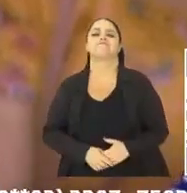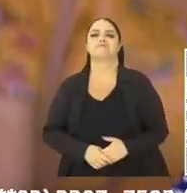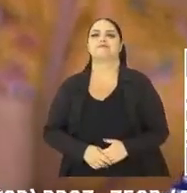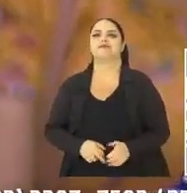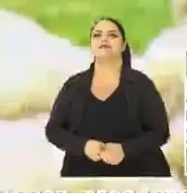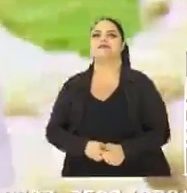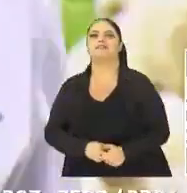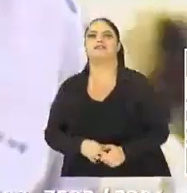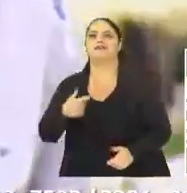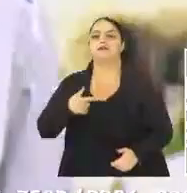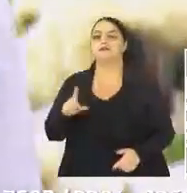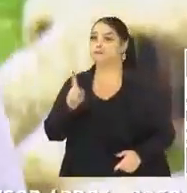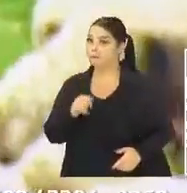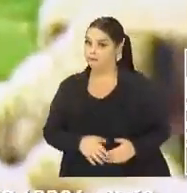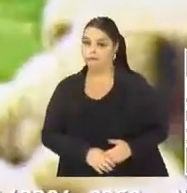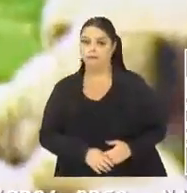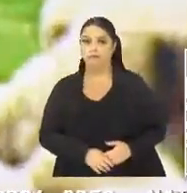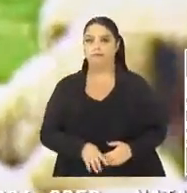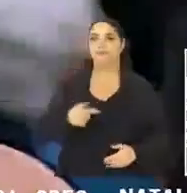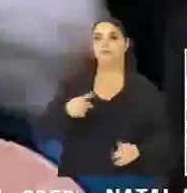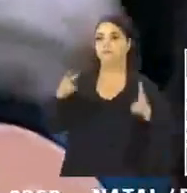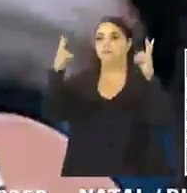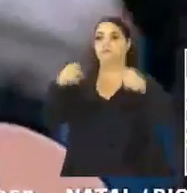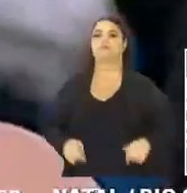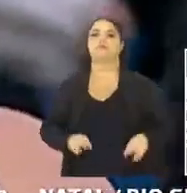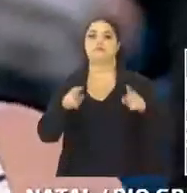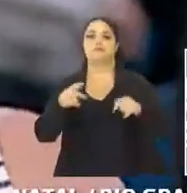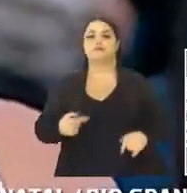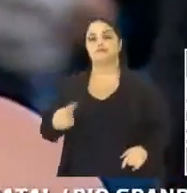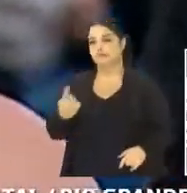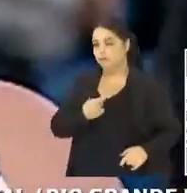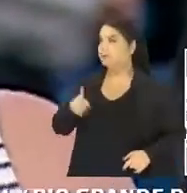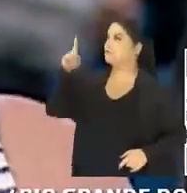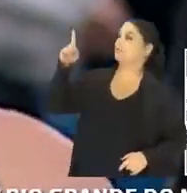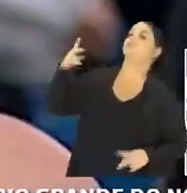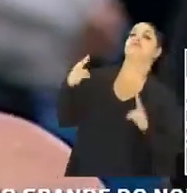para não deixar se levar. Porque a vitória nunca é nossa. A vitória é de quem?